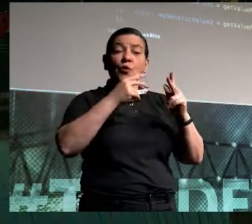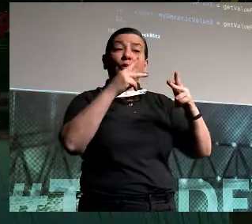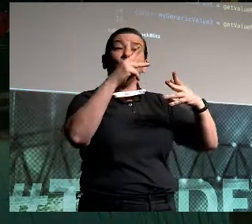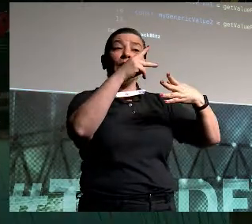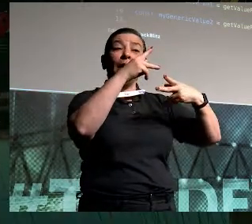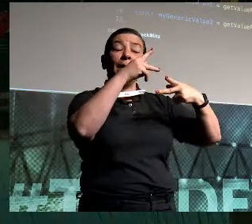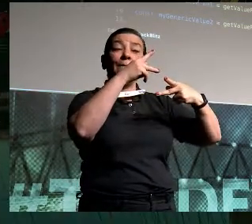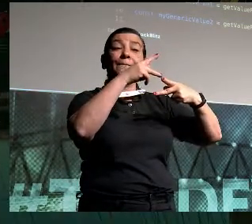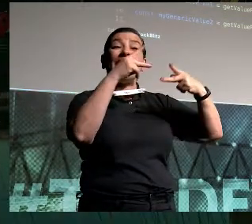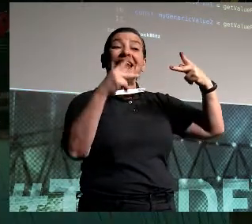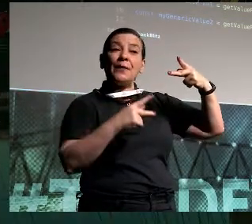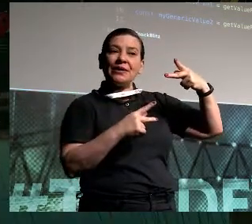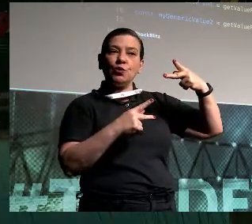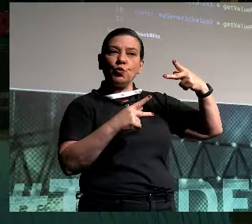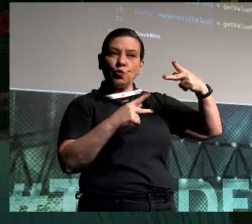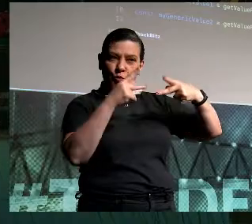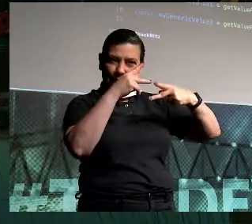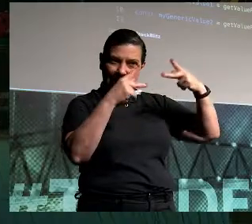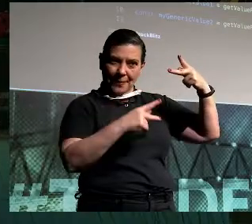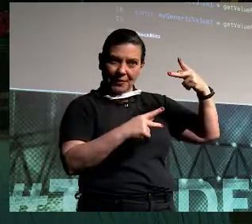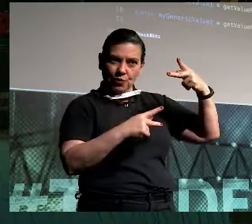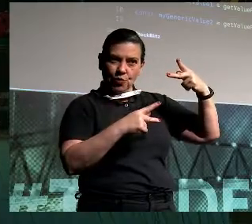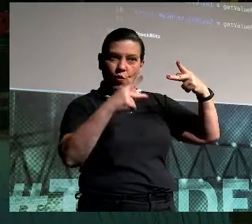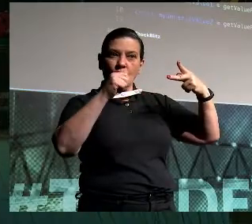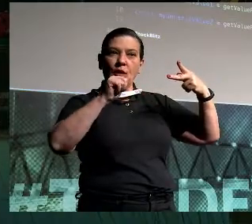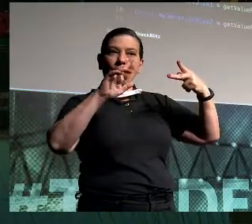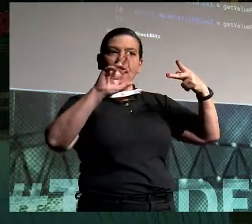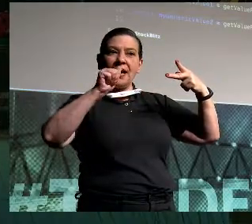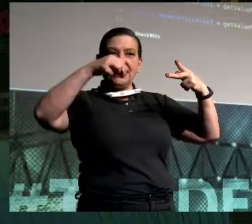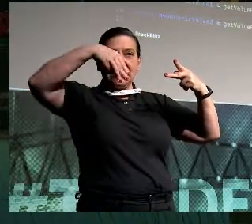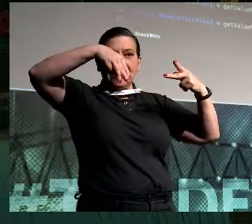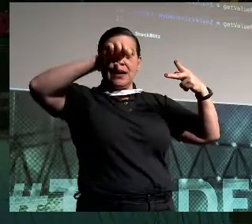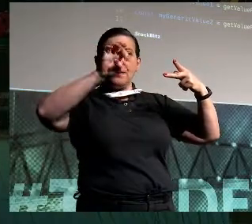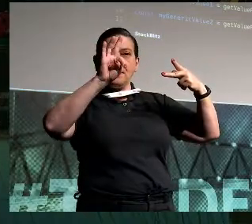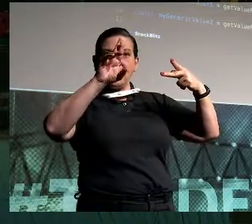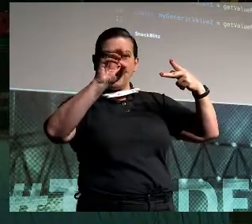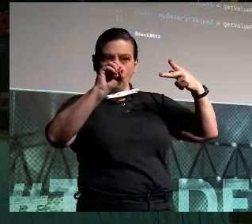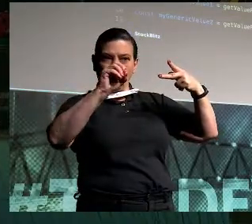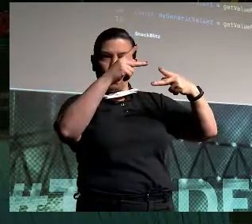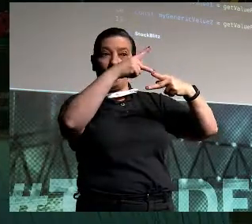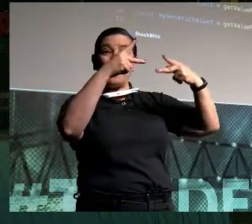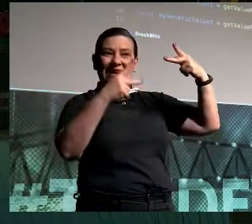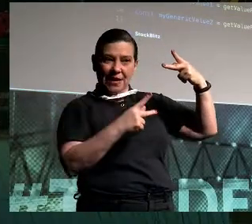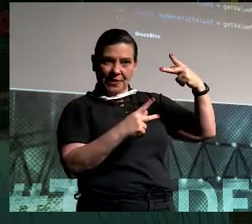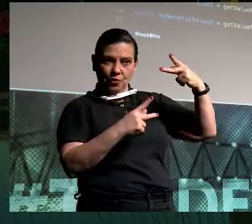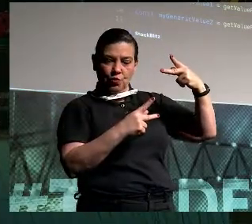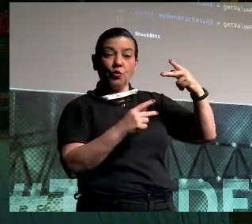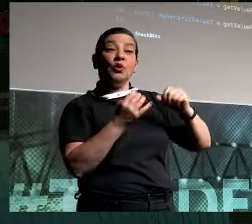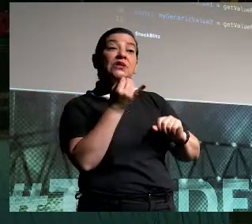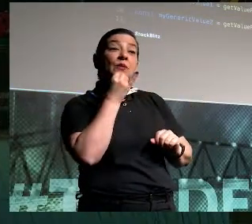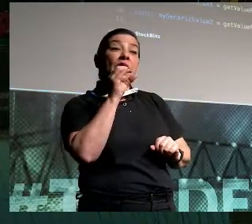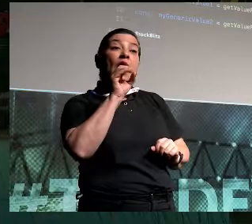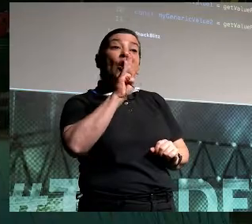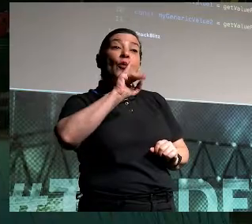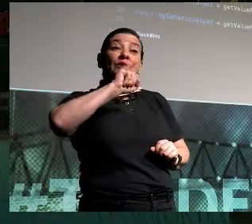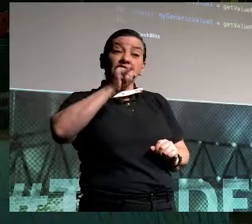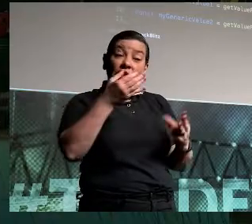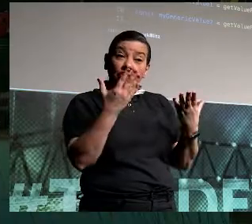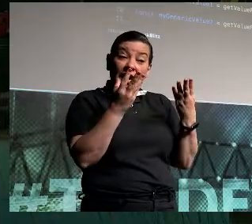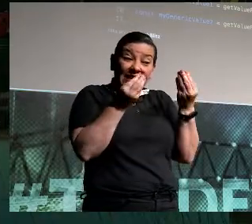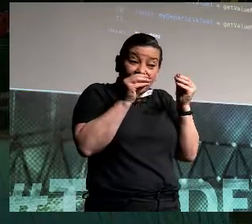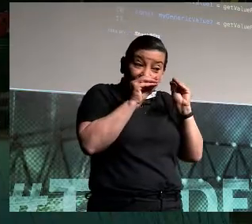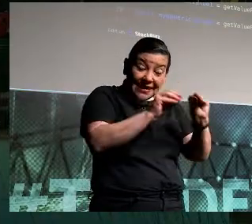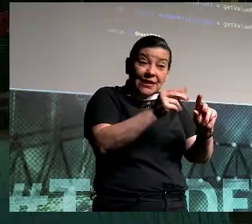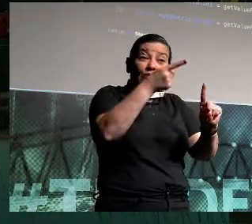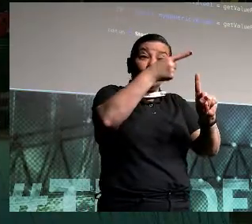E daí, se eu fizer isso daqui, olha, ele já está me falando, eu passei aqui um objeto que ele inferiu já para mim esse tipo, eu